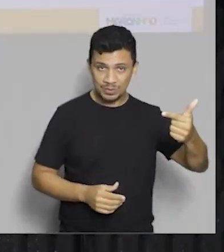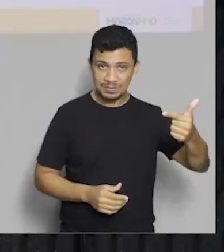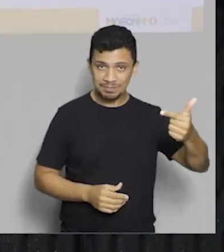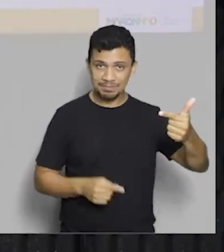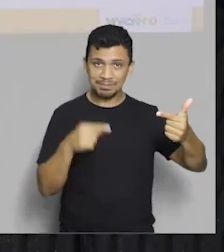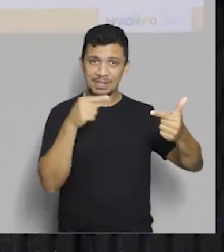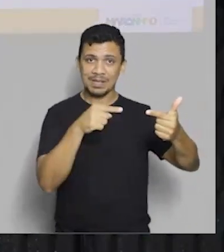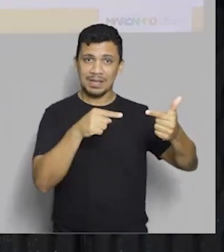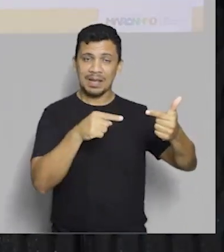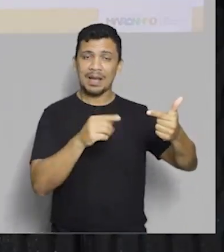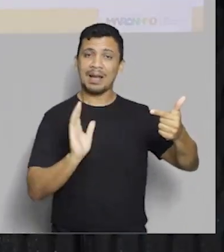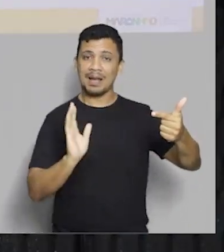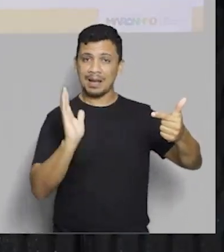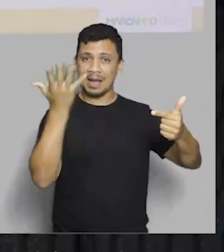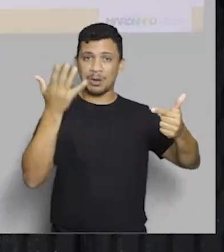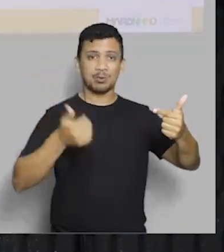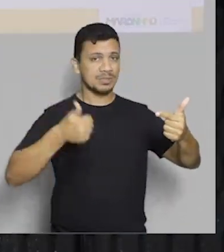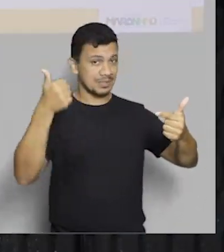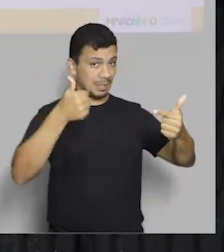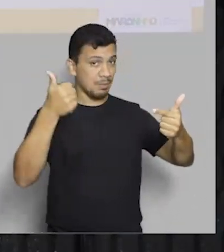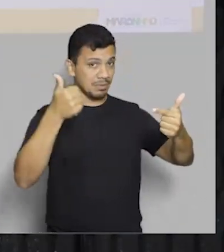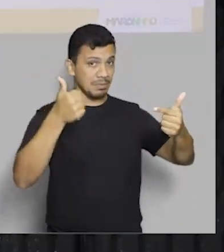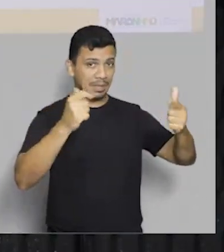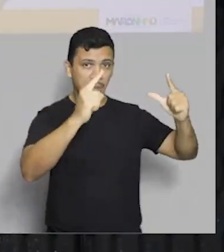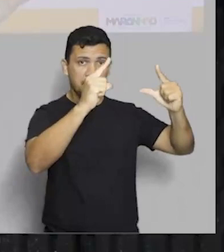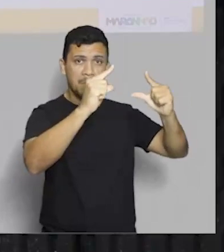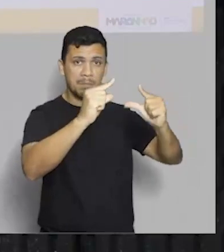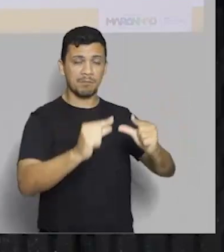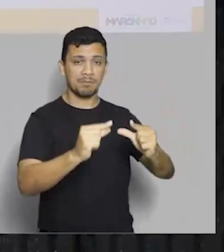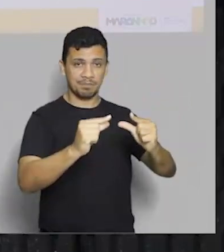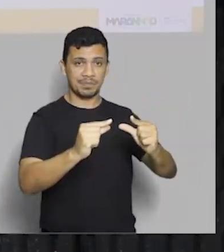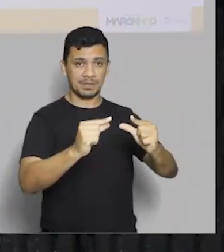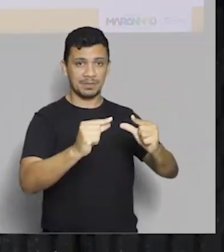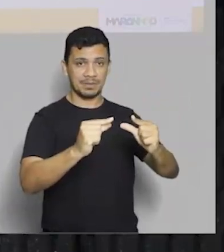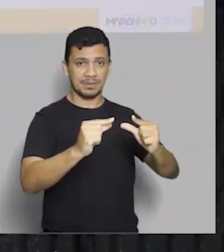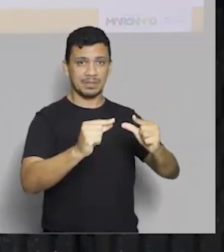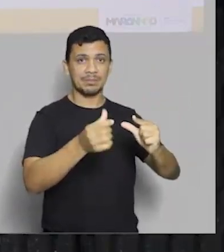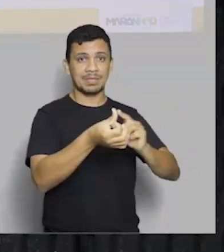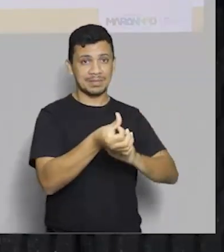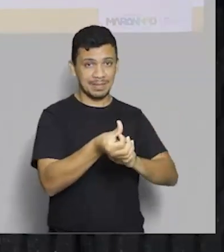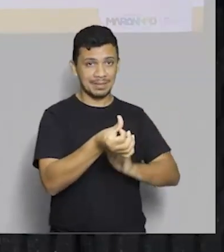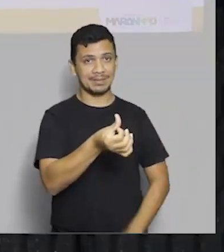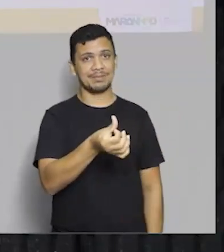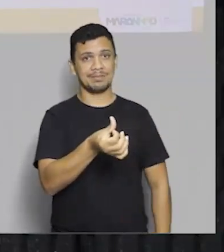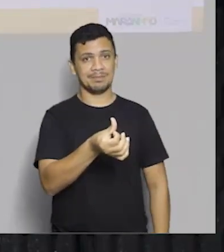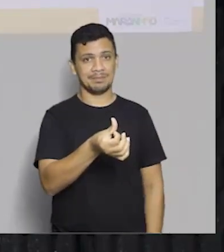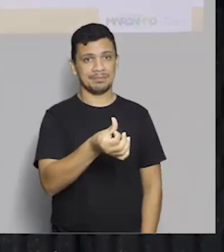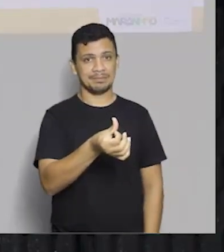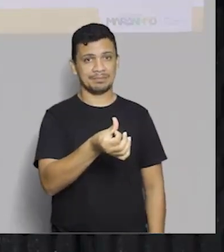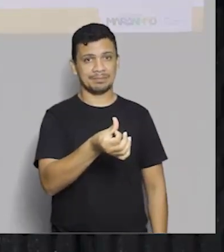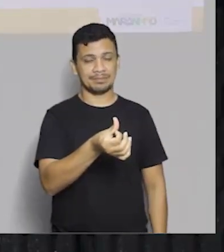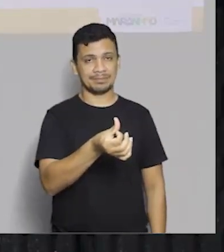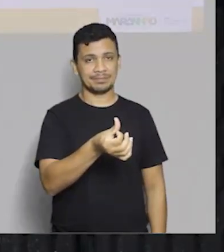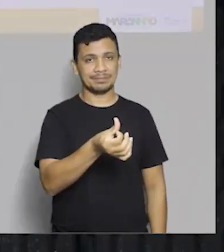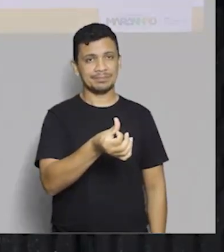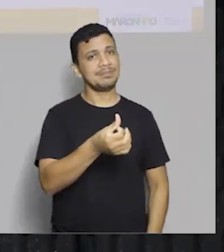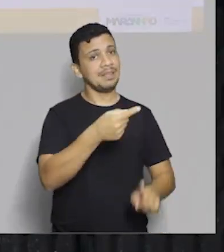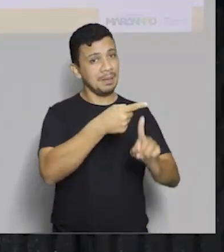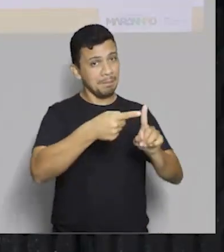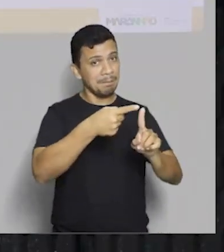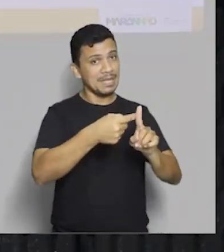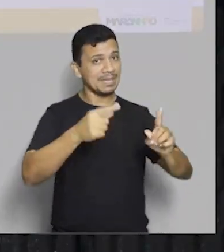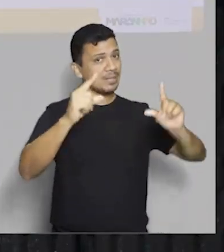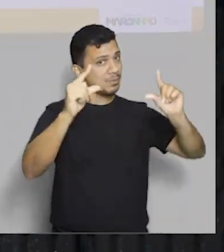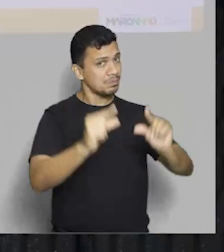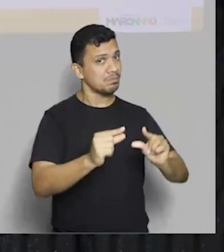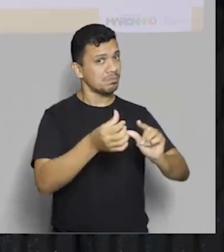acontecer a primeira meia-vida. Então, esse valor de 12 vai ser reduzido para 6, né? Vai cair pela metade.